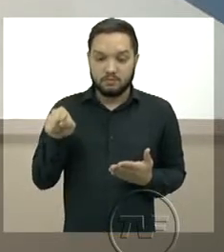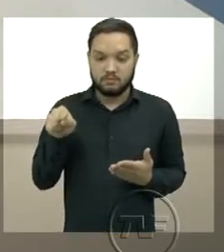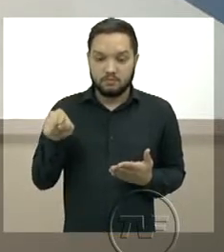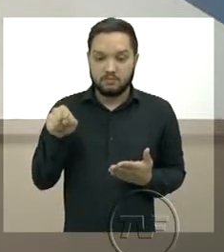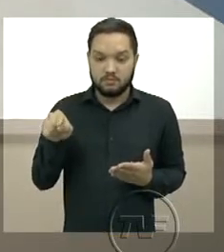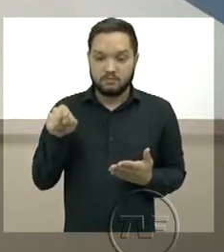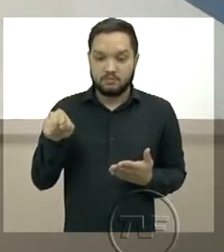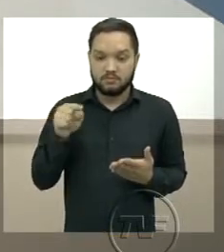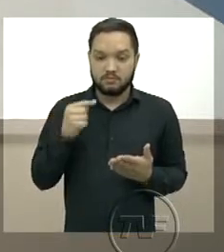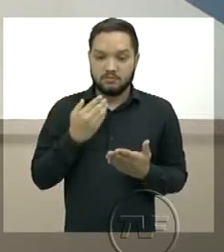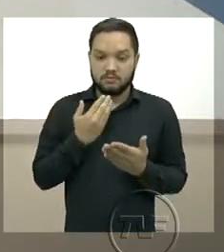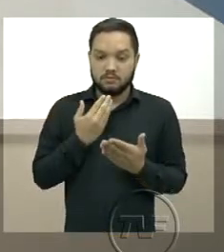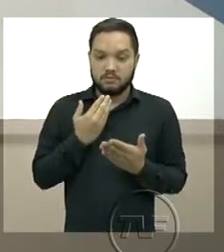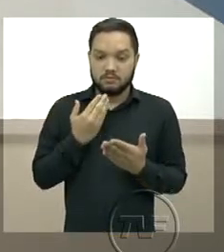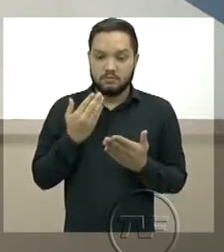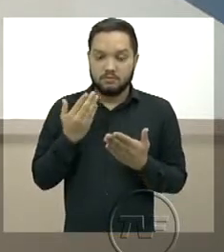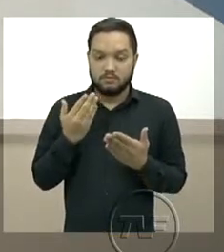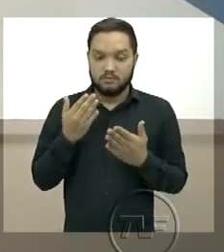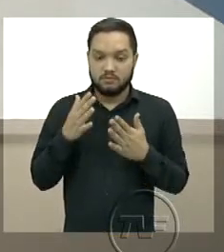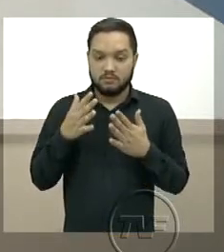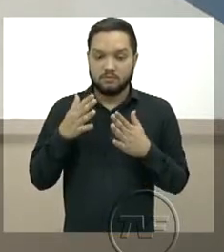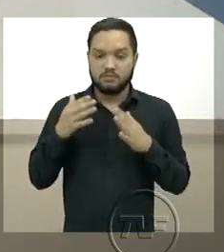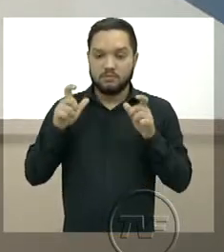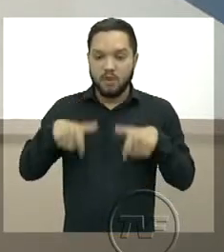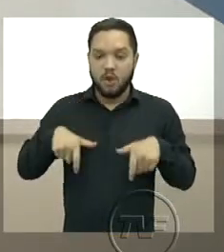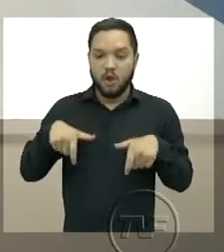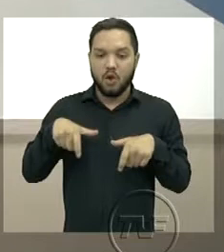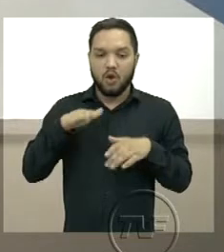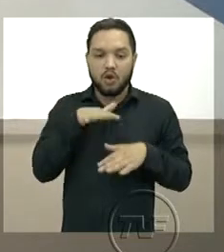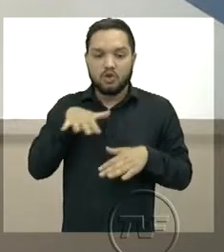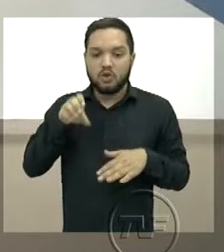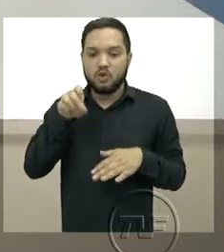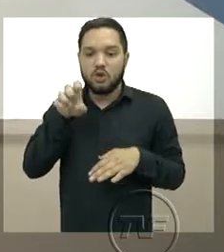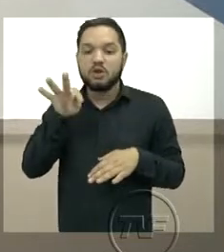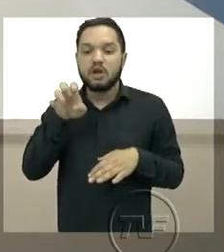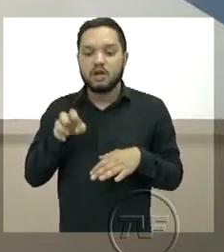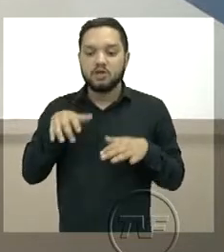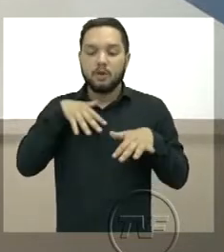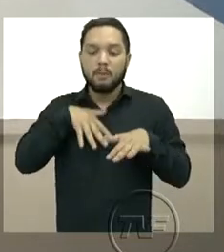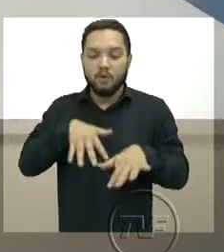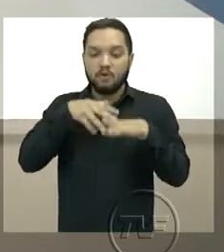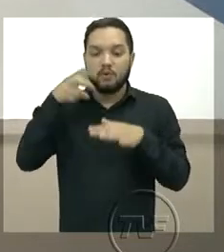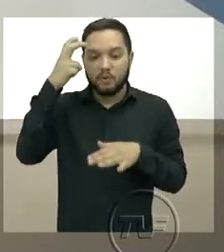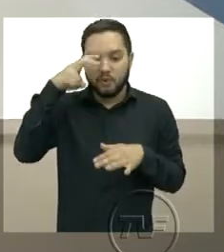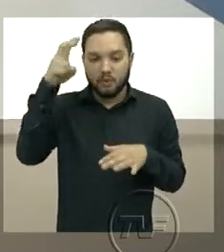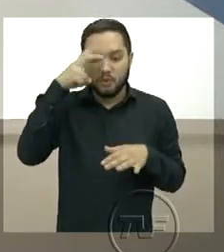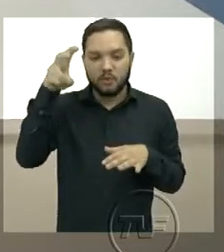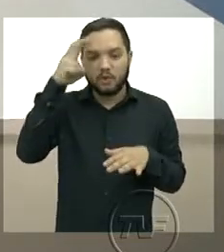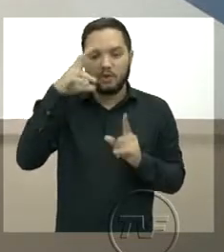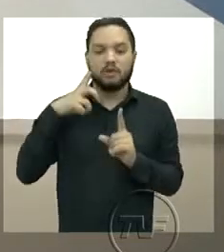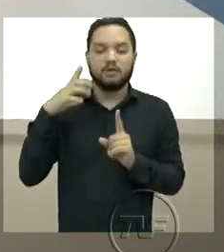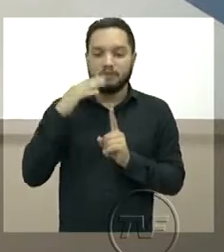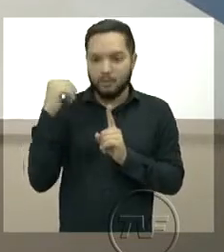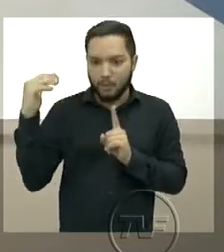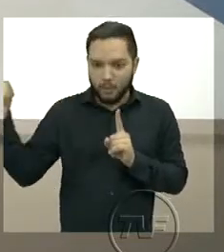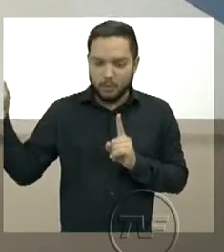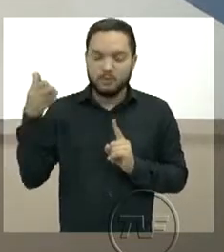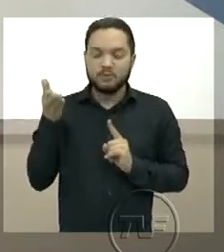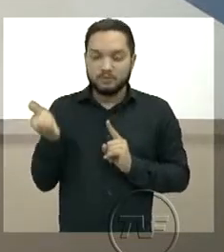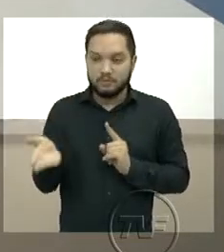da cidade de Fortaleza, da zona oeste da cidade, de movimentos culturais consagrados e é